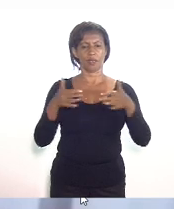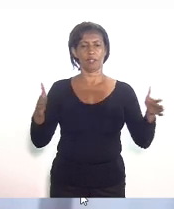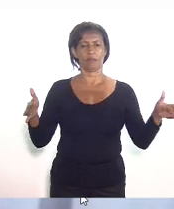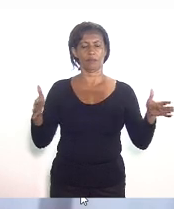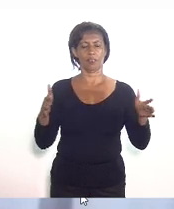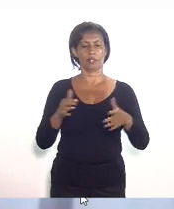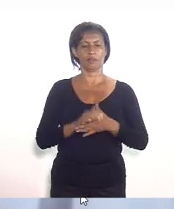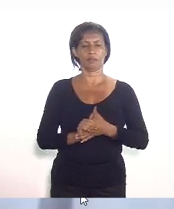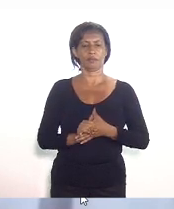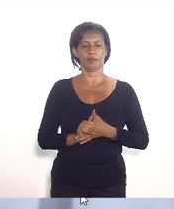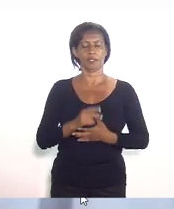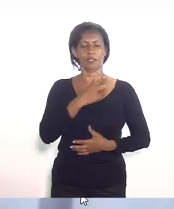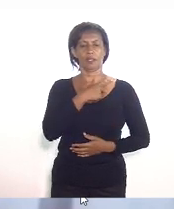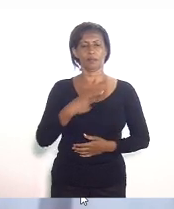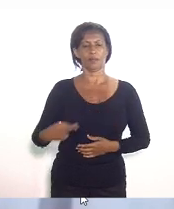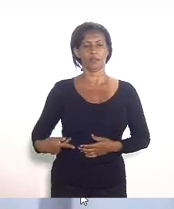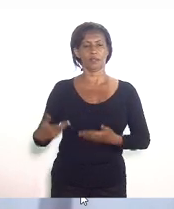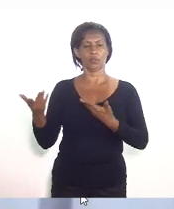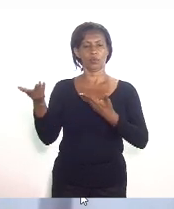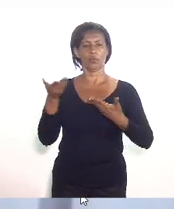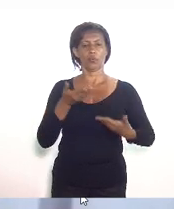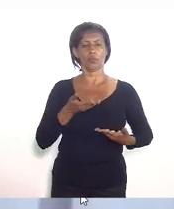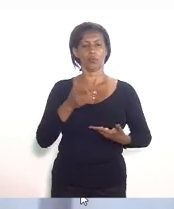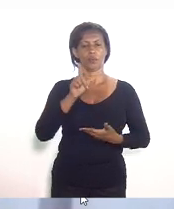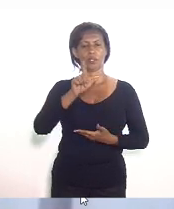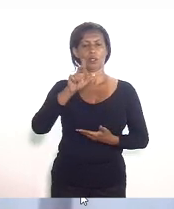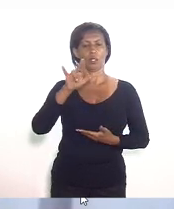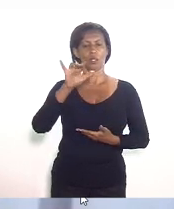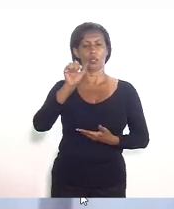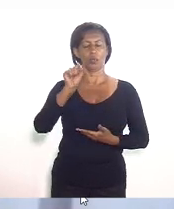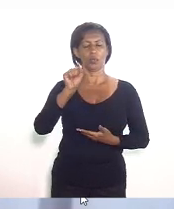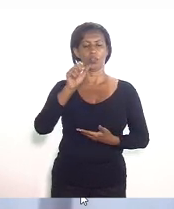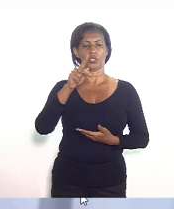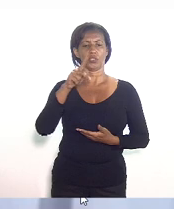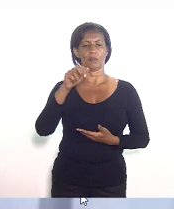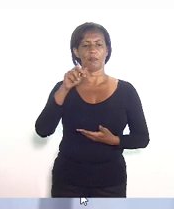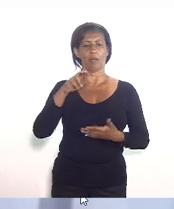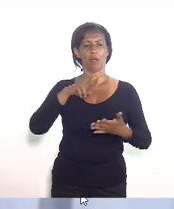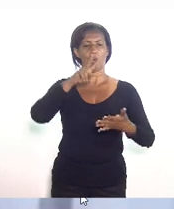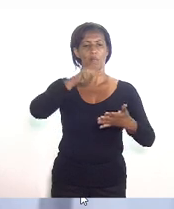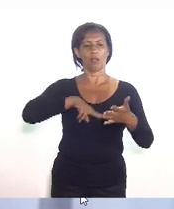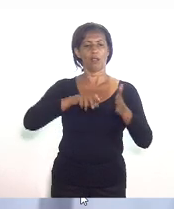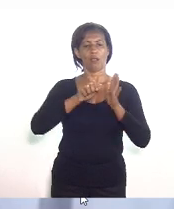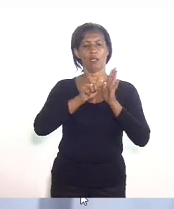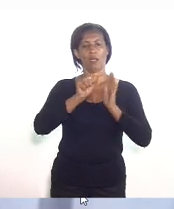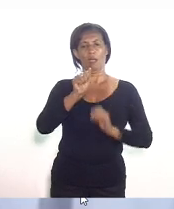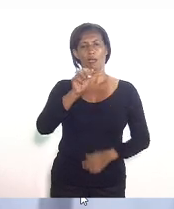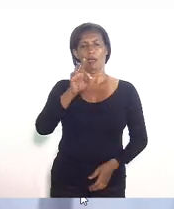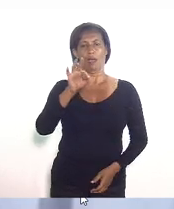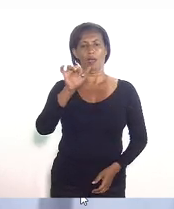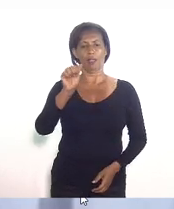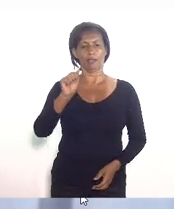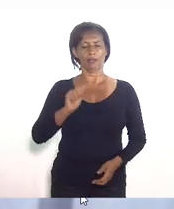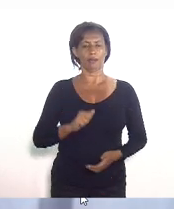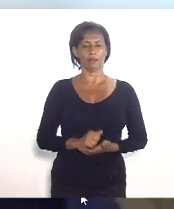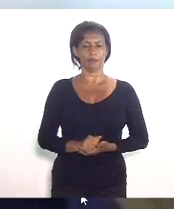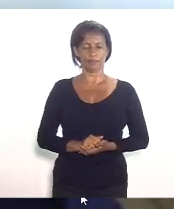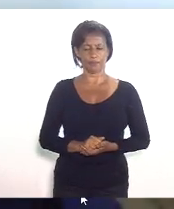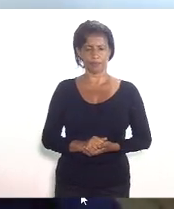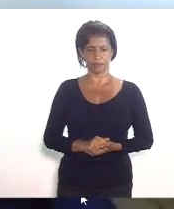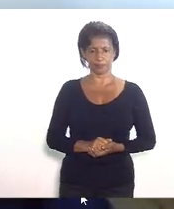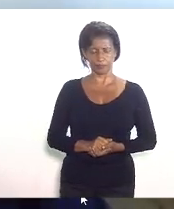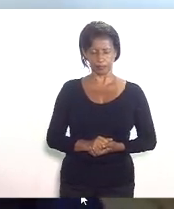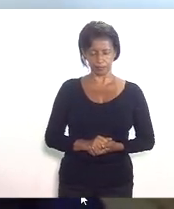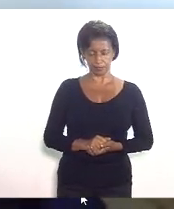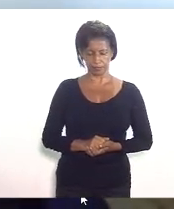sessão. A presidência convida o deputado Luiz Paulo para fazer a leitura da ata da sessão anterior. Senhora